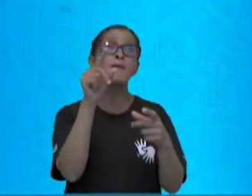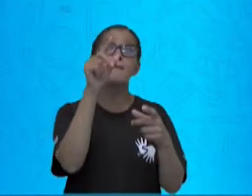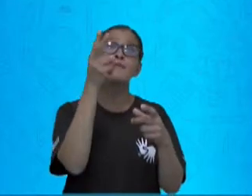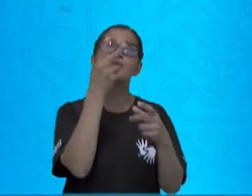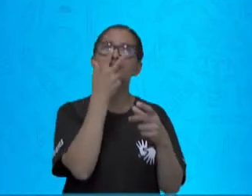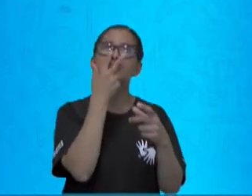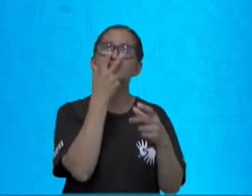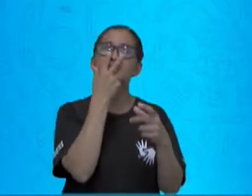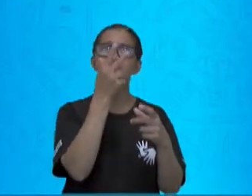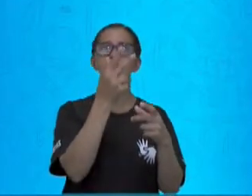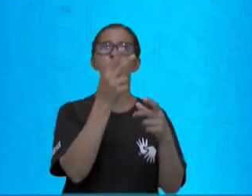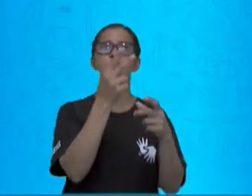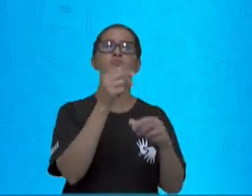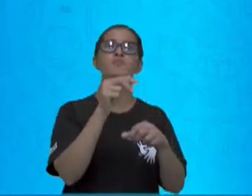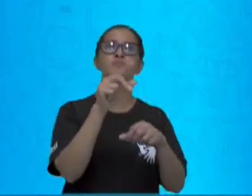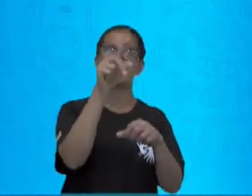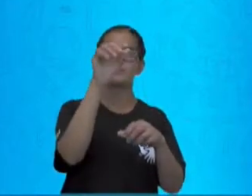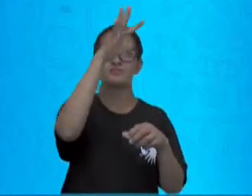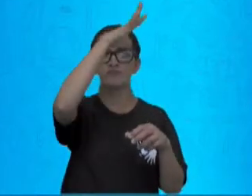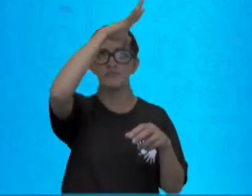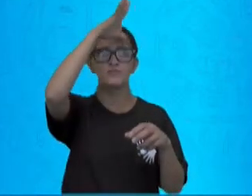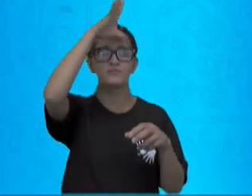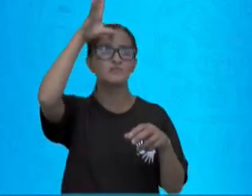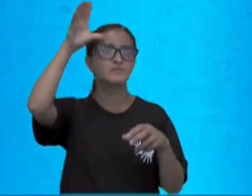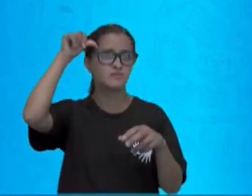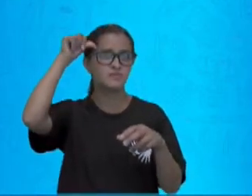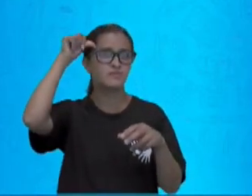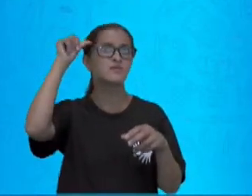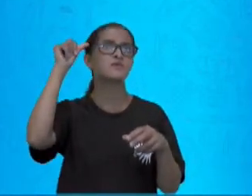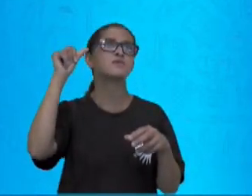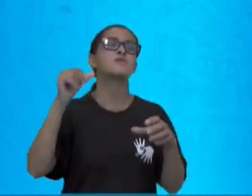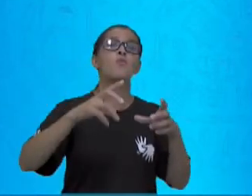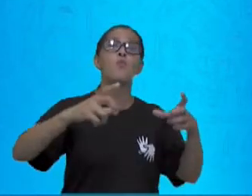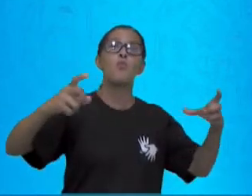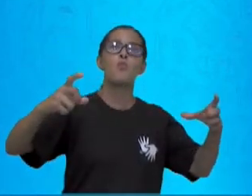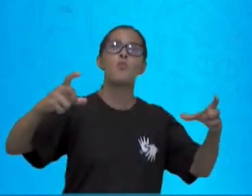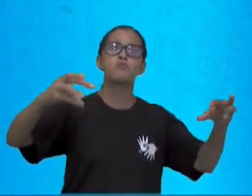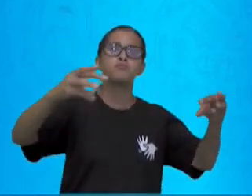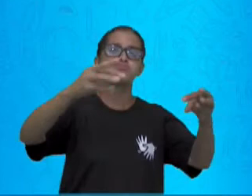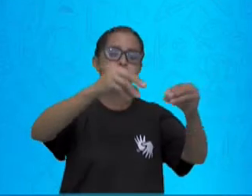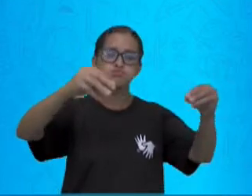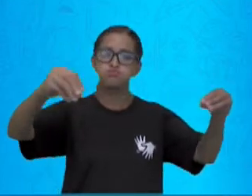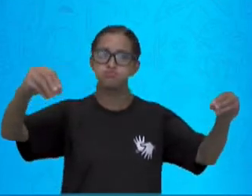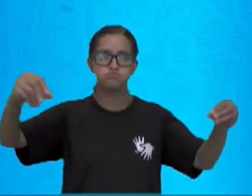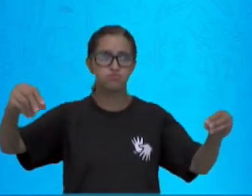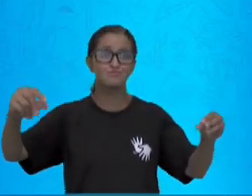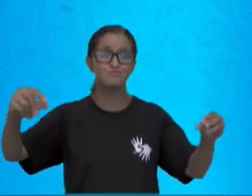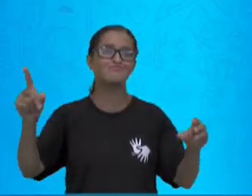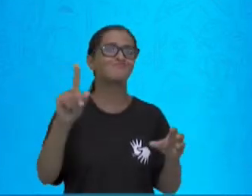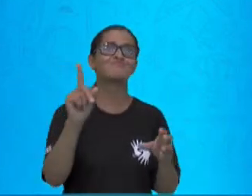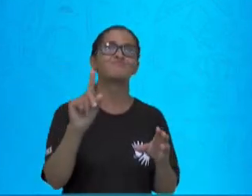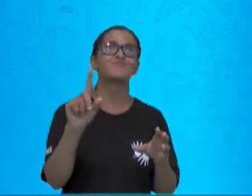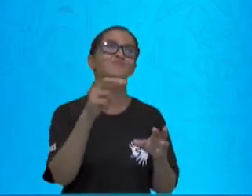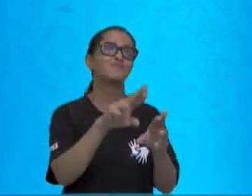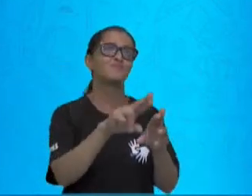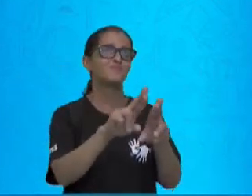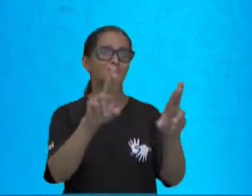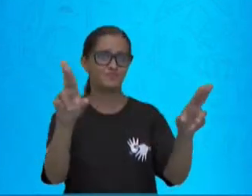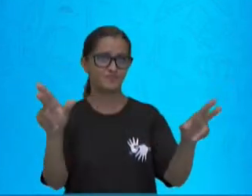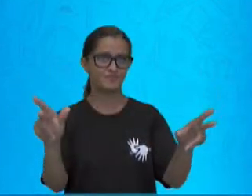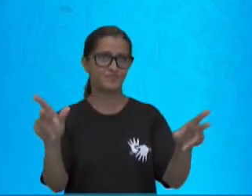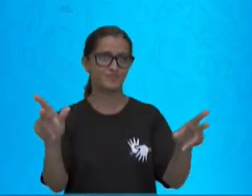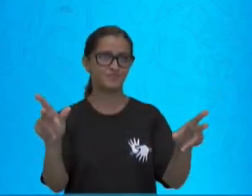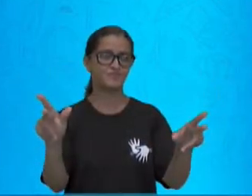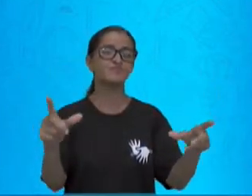maior estado geograficamente em expansão territorial. Mas não é bem assim que funciona, porque a gente sabe